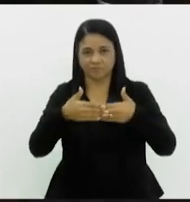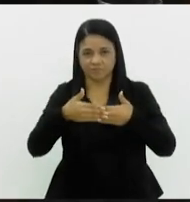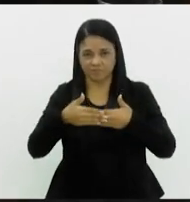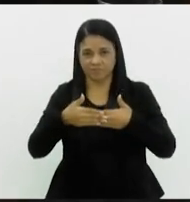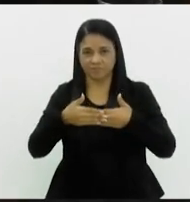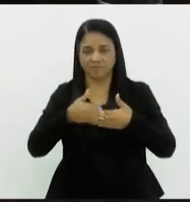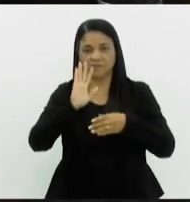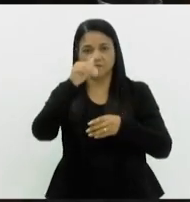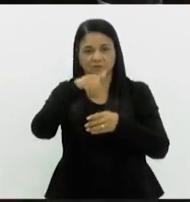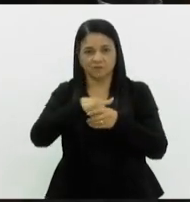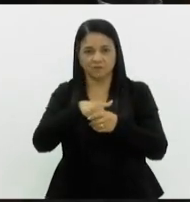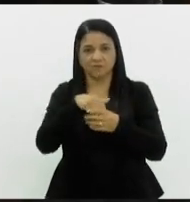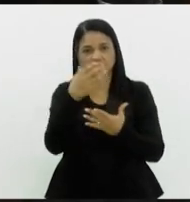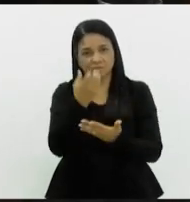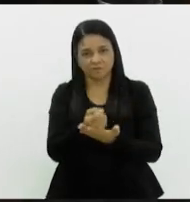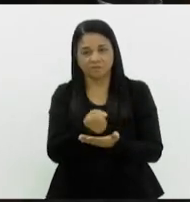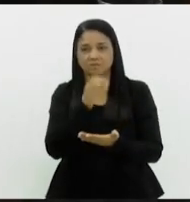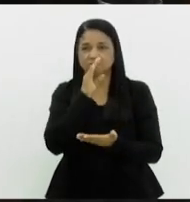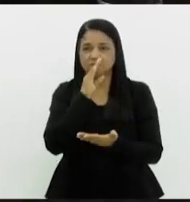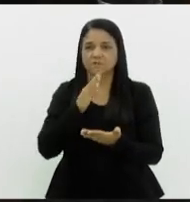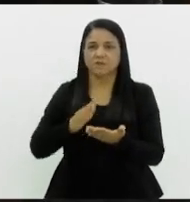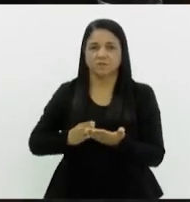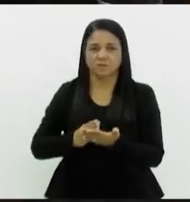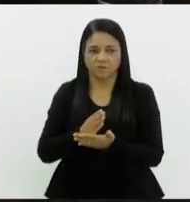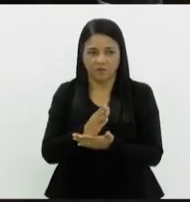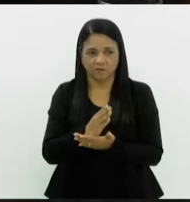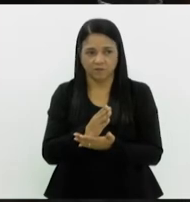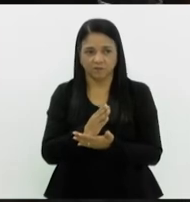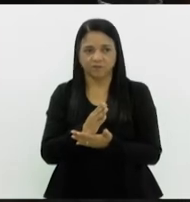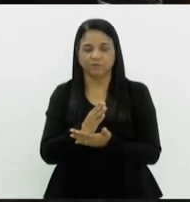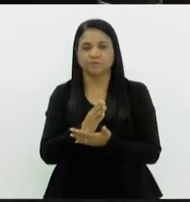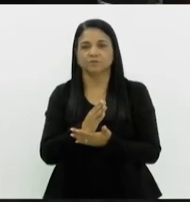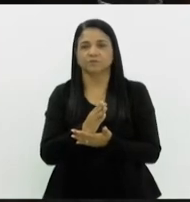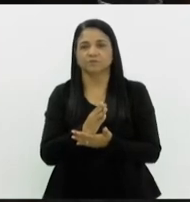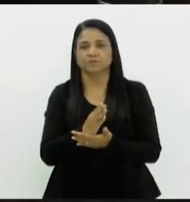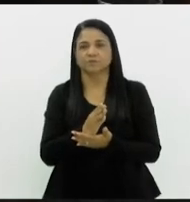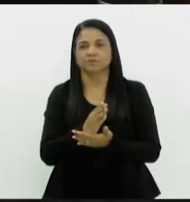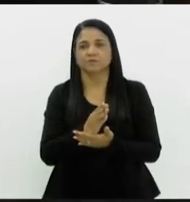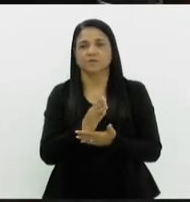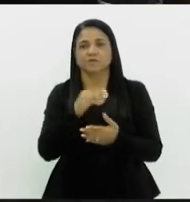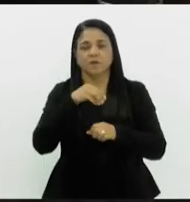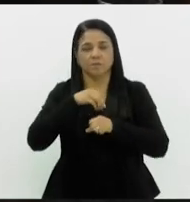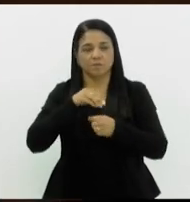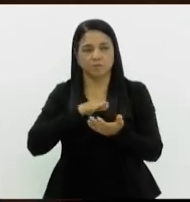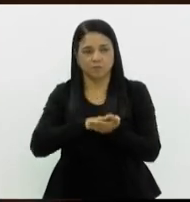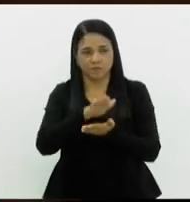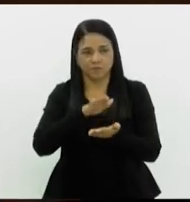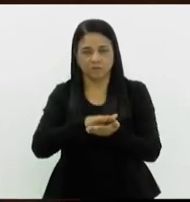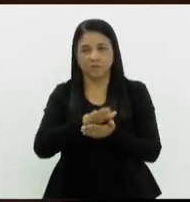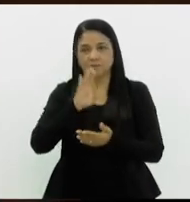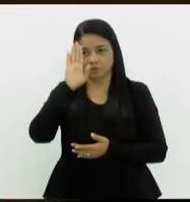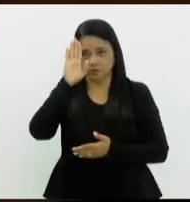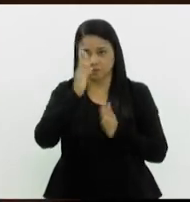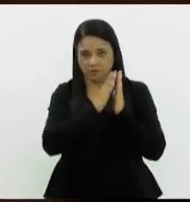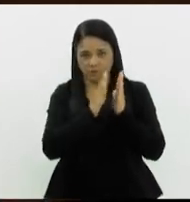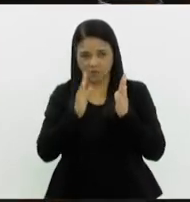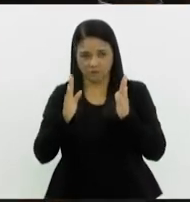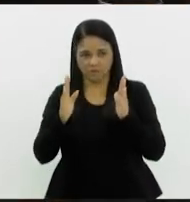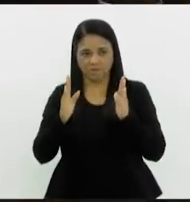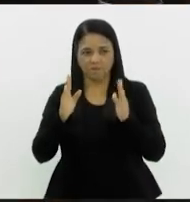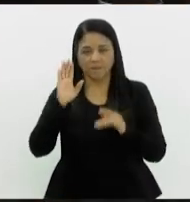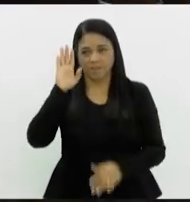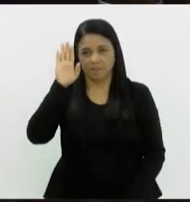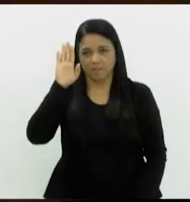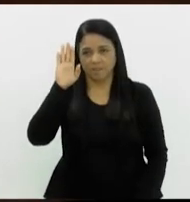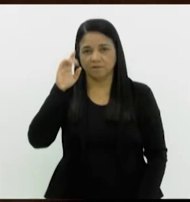discussão e votação. Senhores que aprovam, como estão, aprovado. Vai à publicação. Questão de ordem. Pois não,